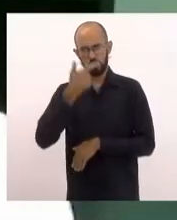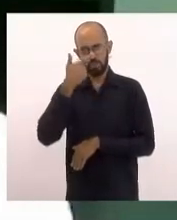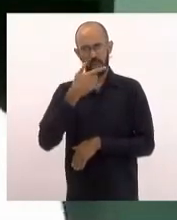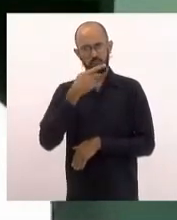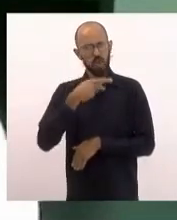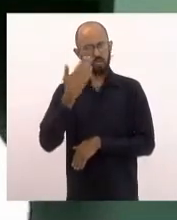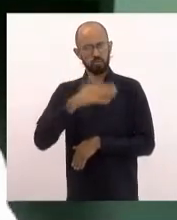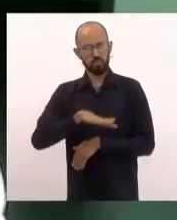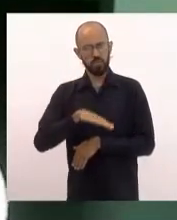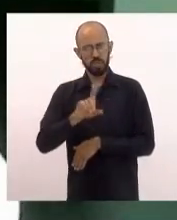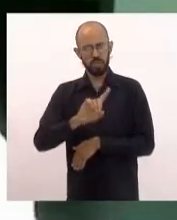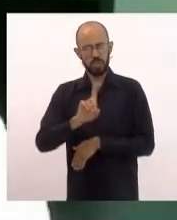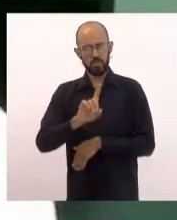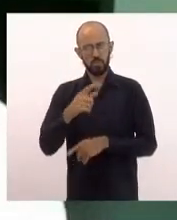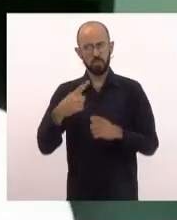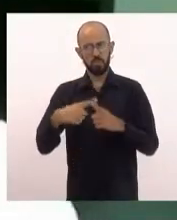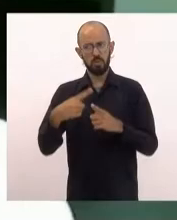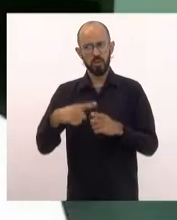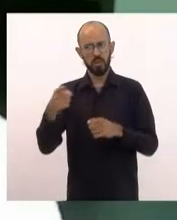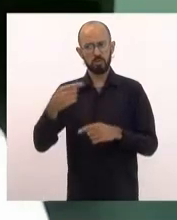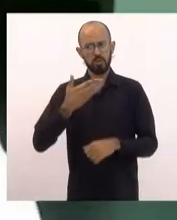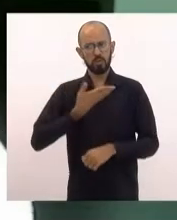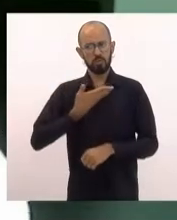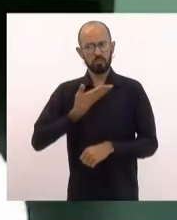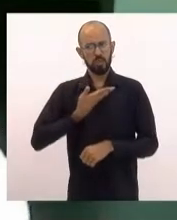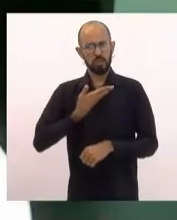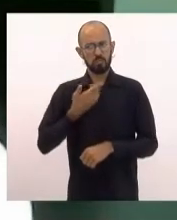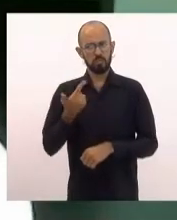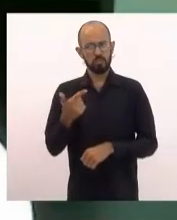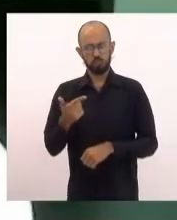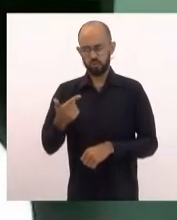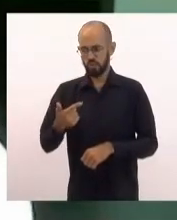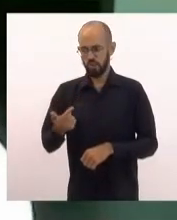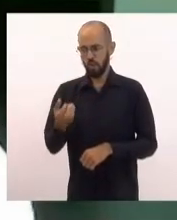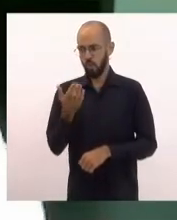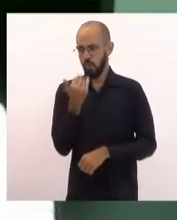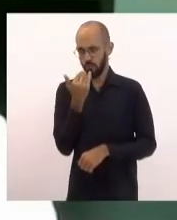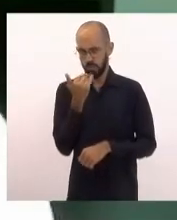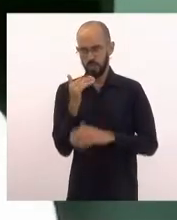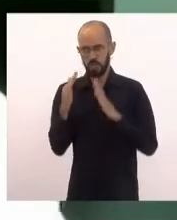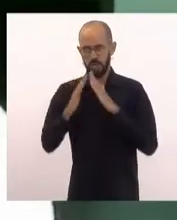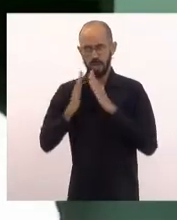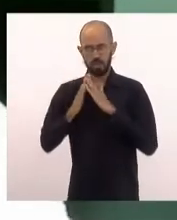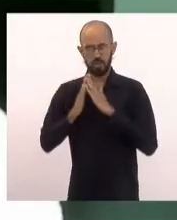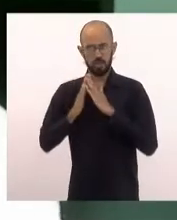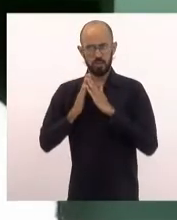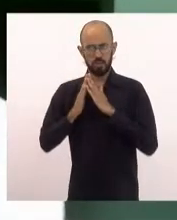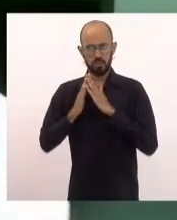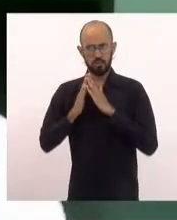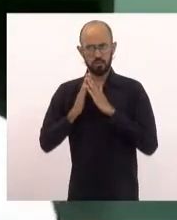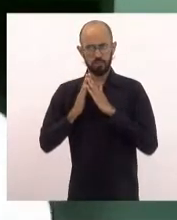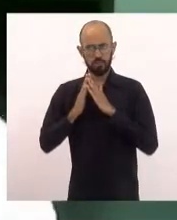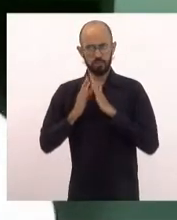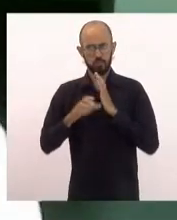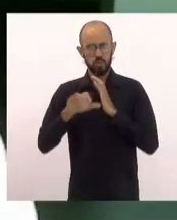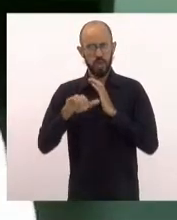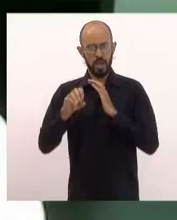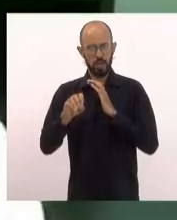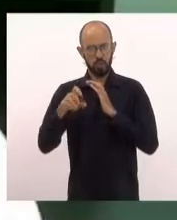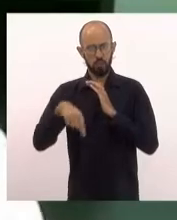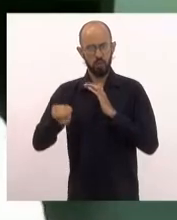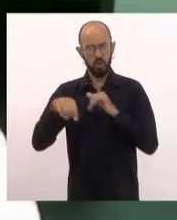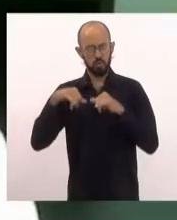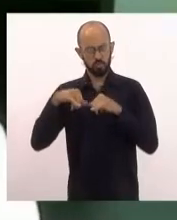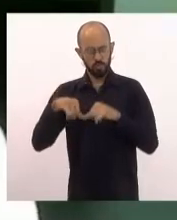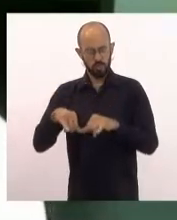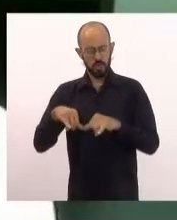não queria, porque os seus amigos não teriam o que comer naquele dia. E o Caio Brizo rapidamente foi no supermercado para